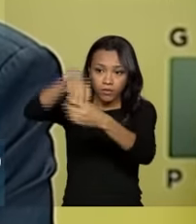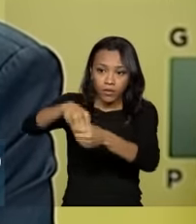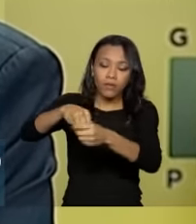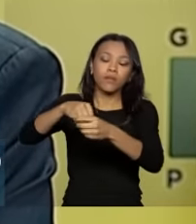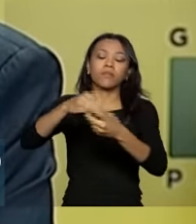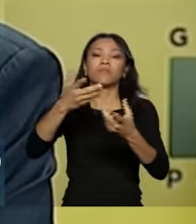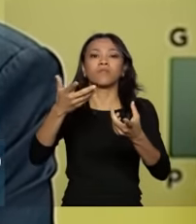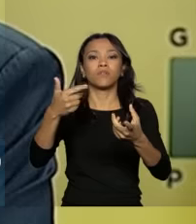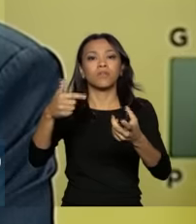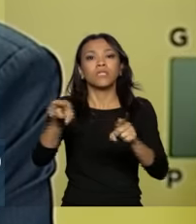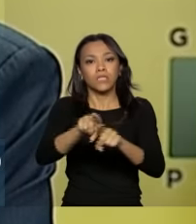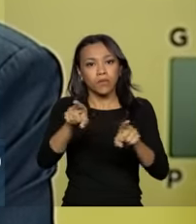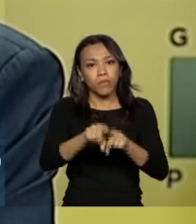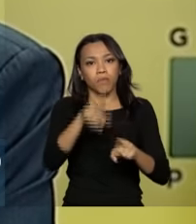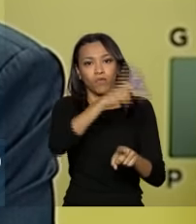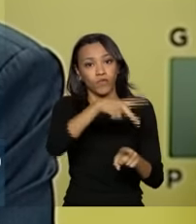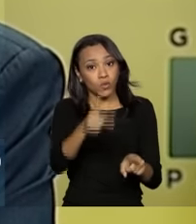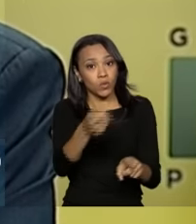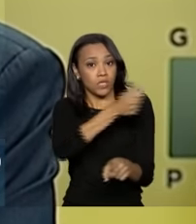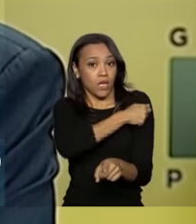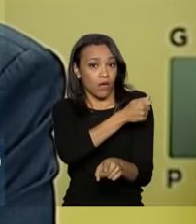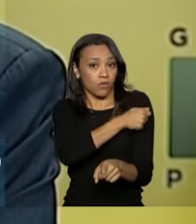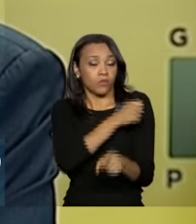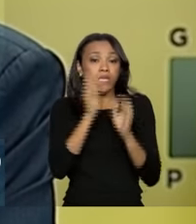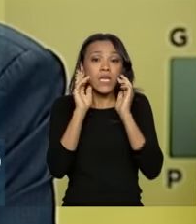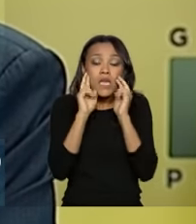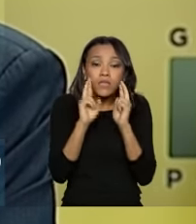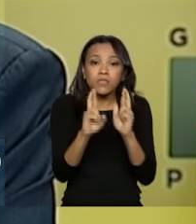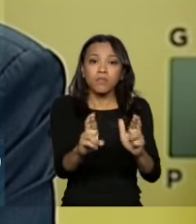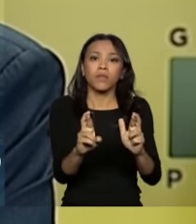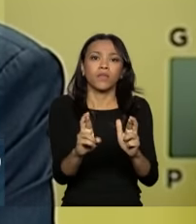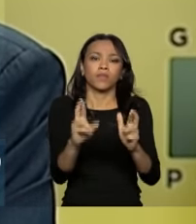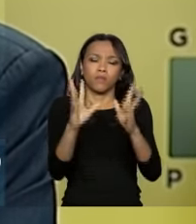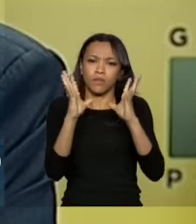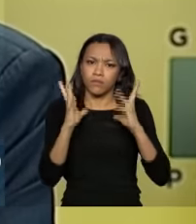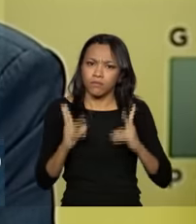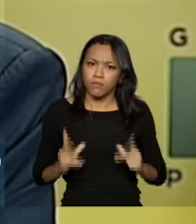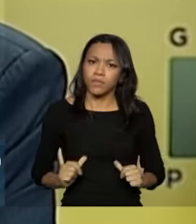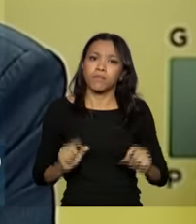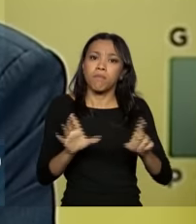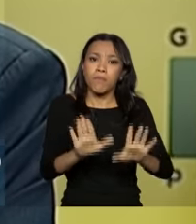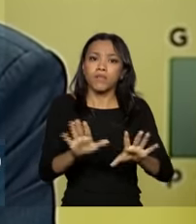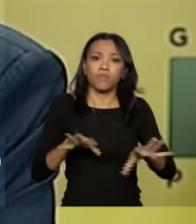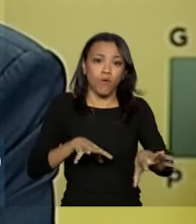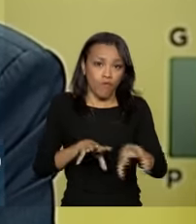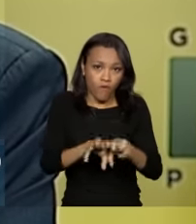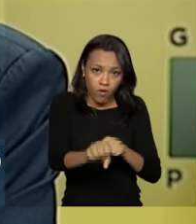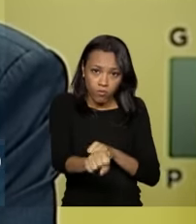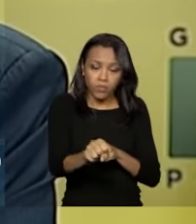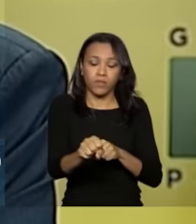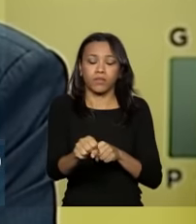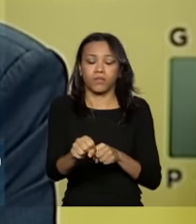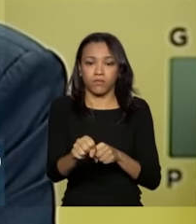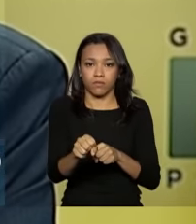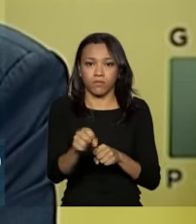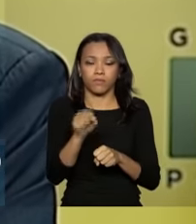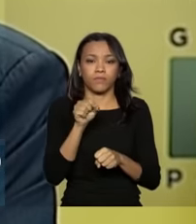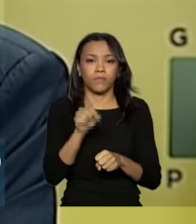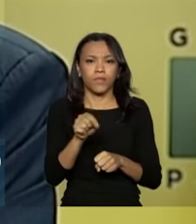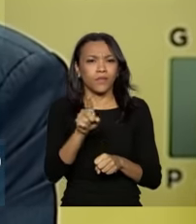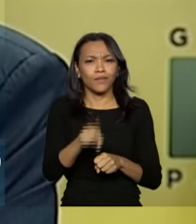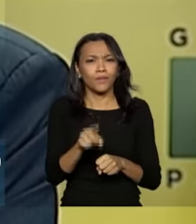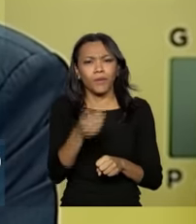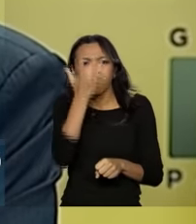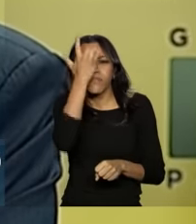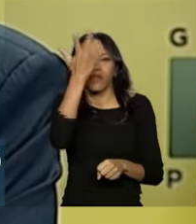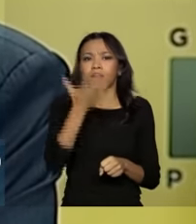alunos que respeitem absolutamente não só a higiene, como a formação deles para este caminho, que não é um